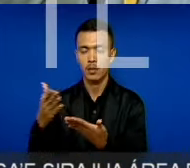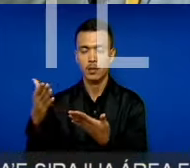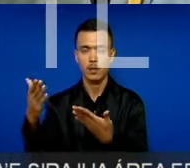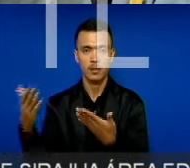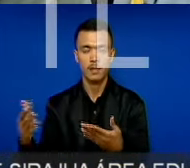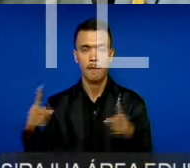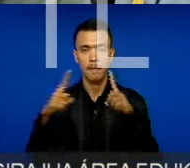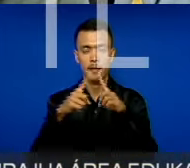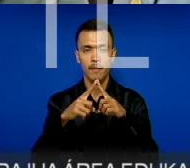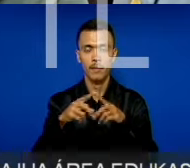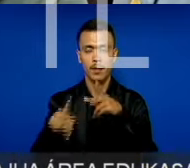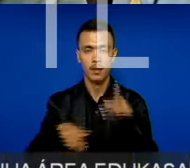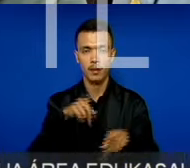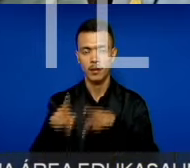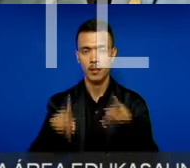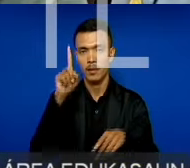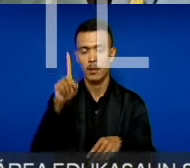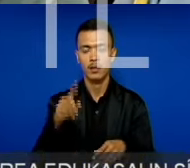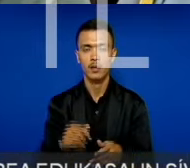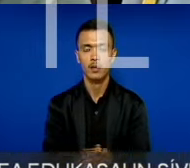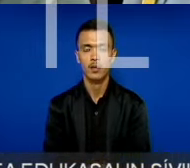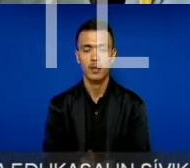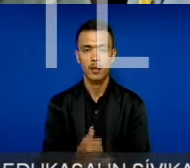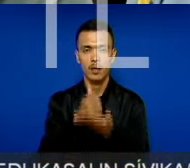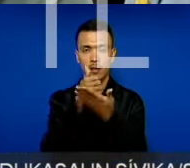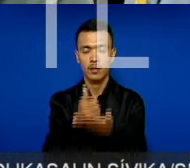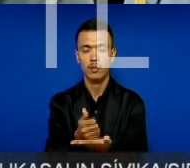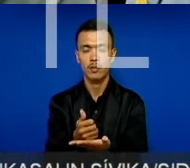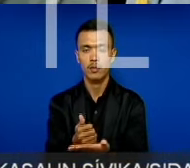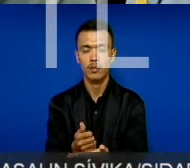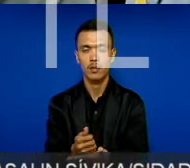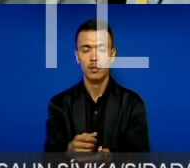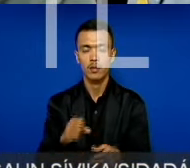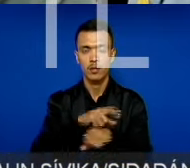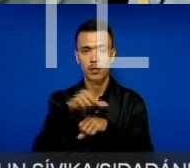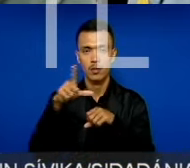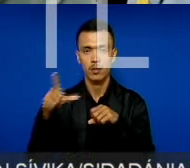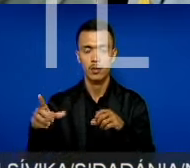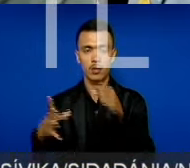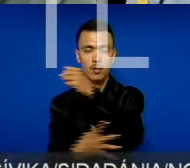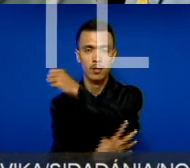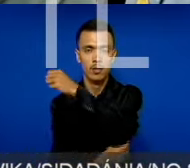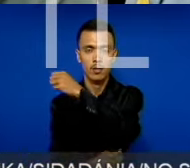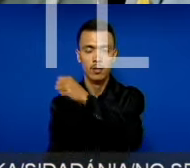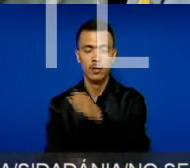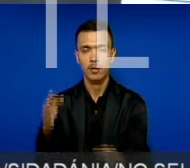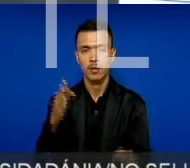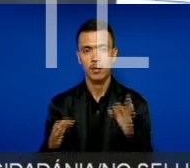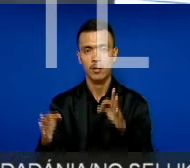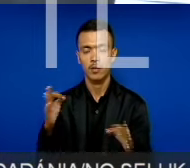básicas ba uso pessoal, uso doméstico, apoio pecuário, psicossocial ka funerário,